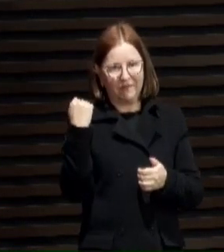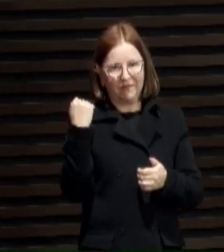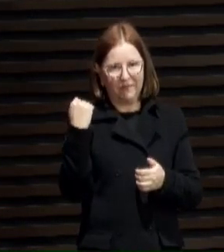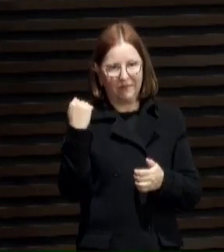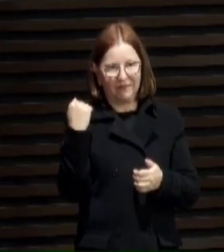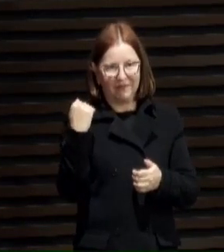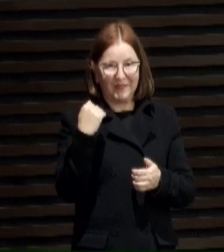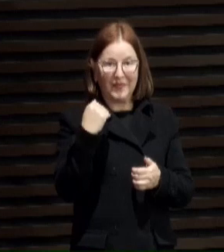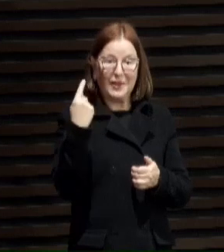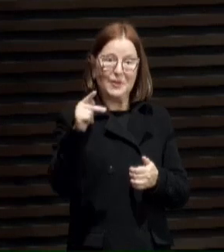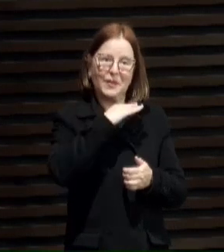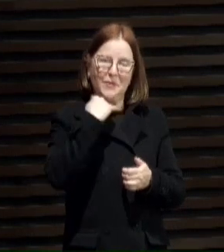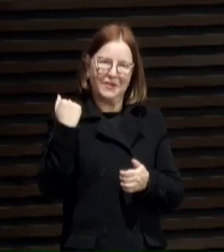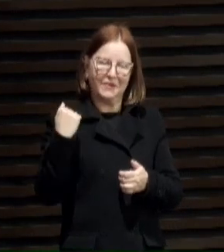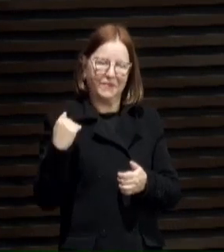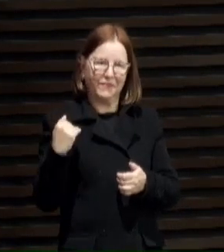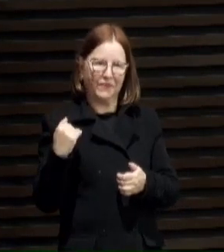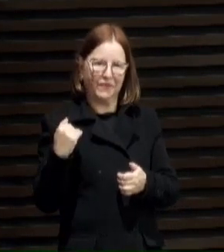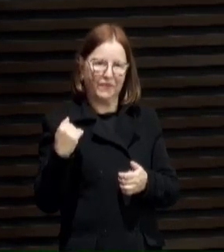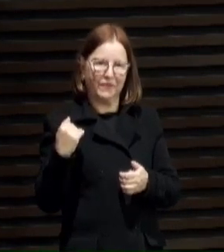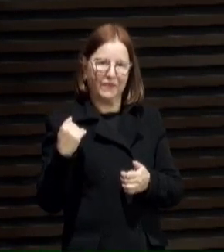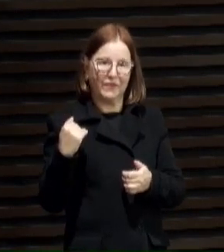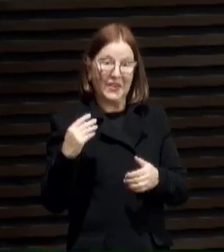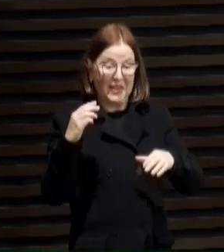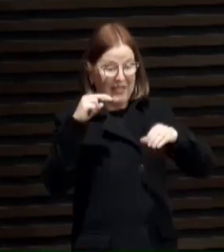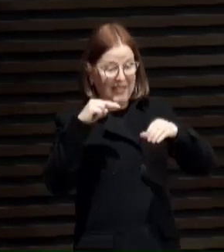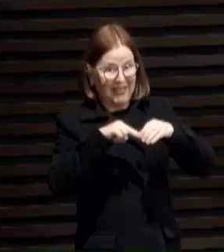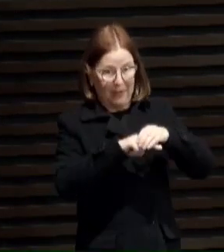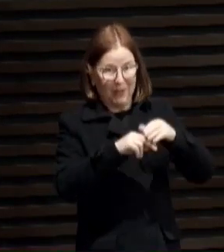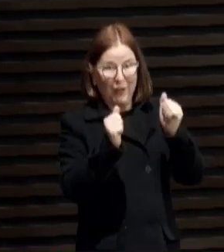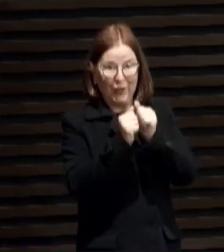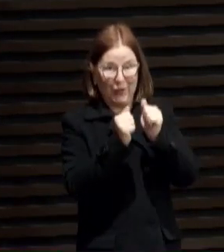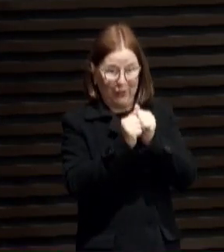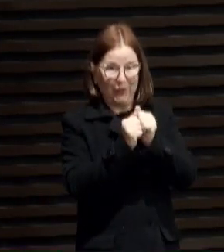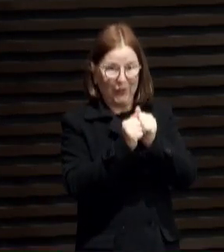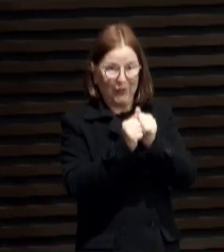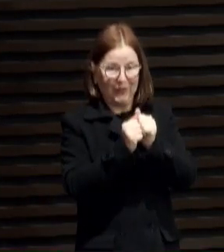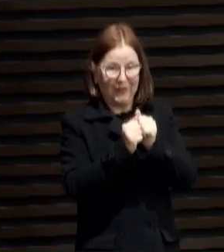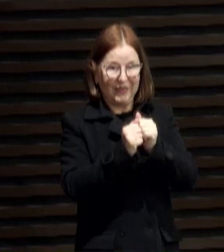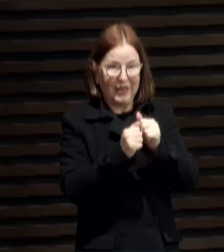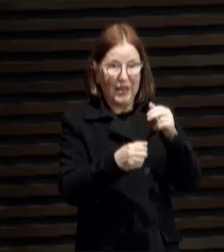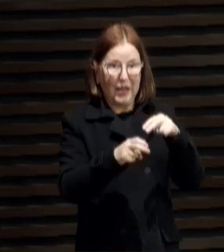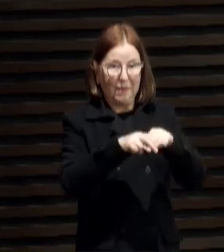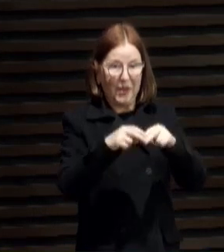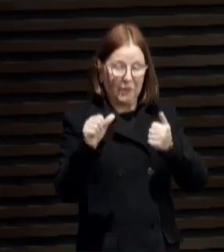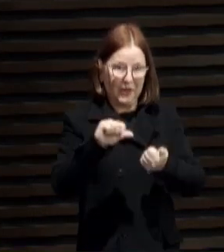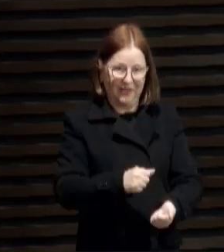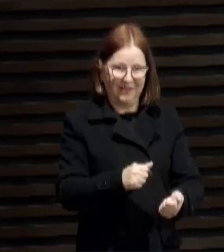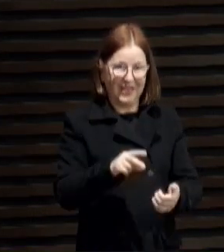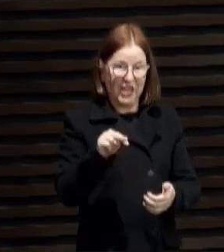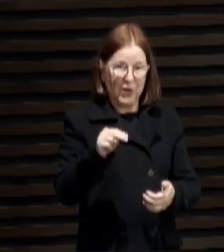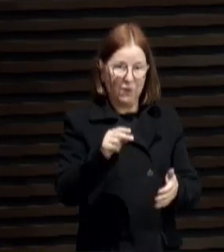Na sua morte? Fomos, pois, sepultados com ele na morte pelo batismo, para que, como Cristo